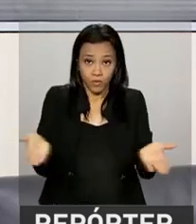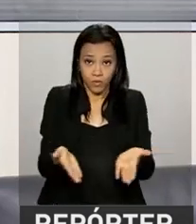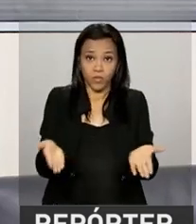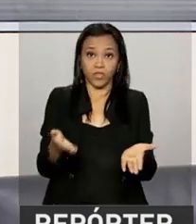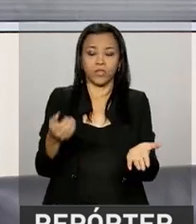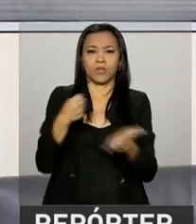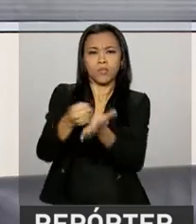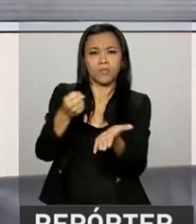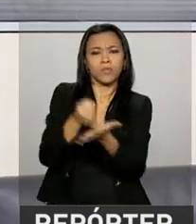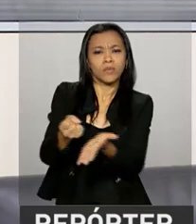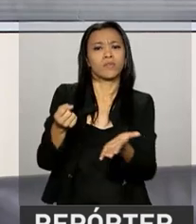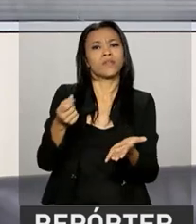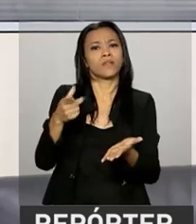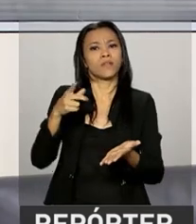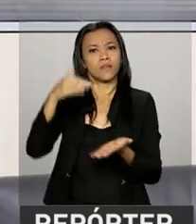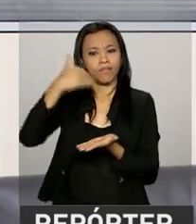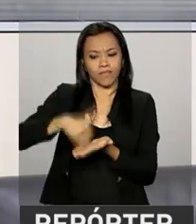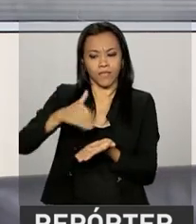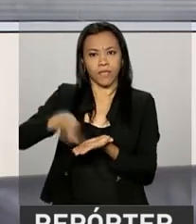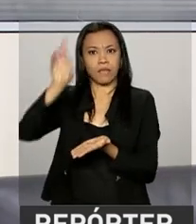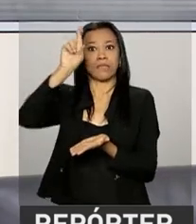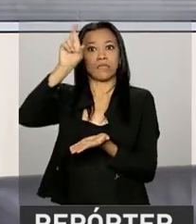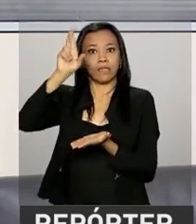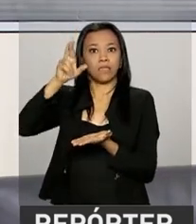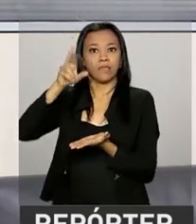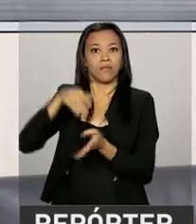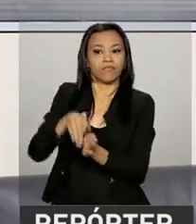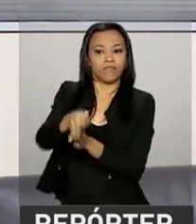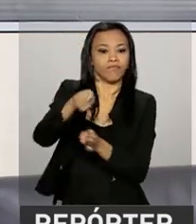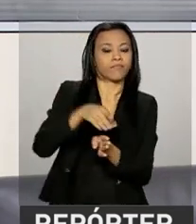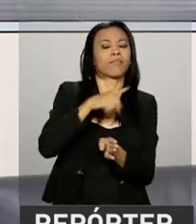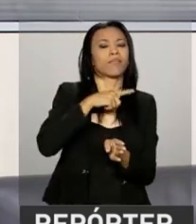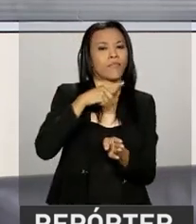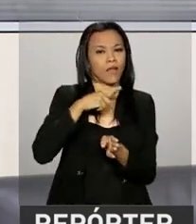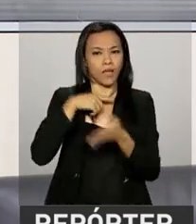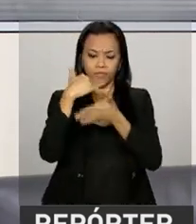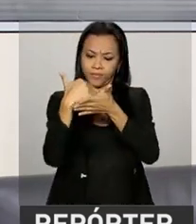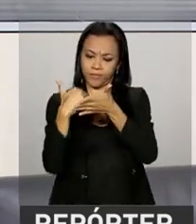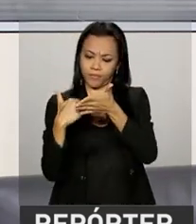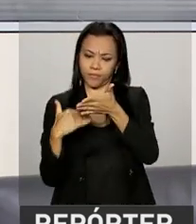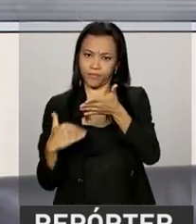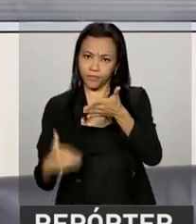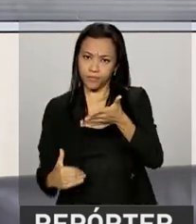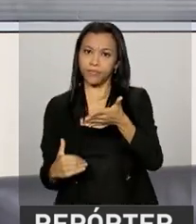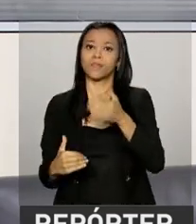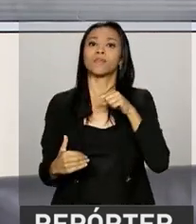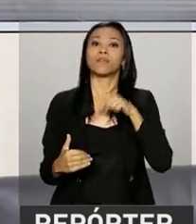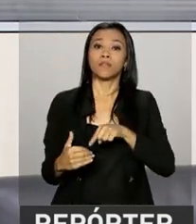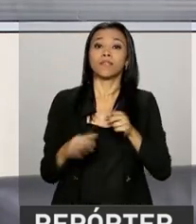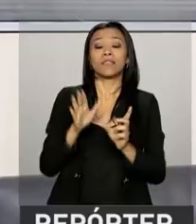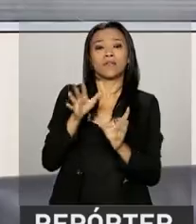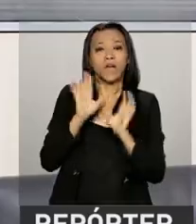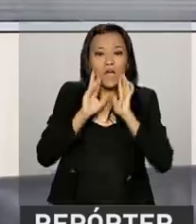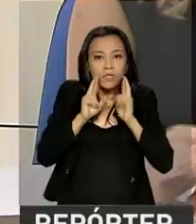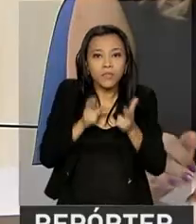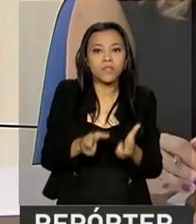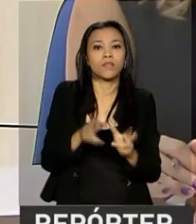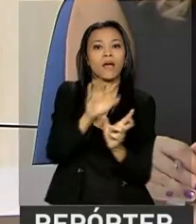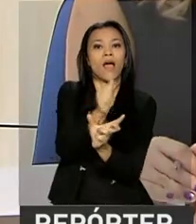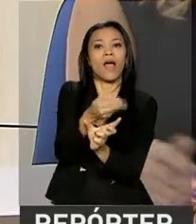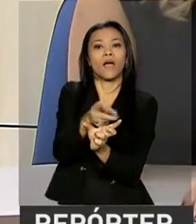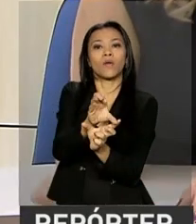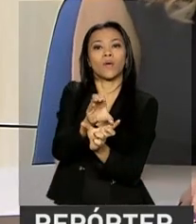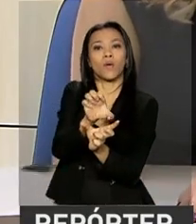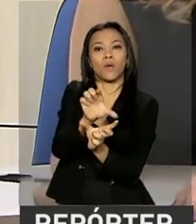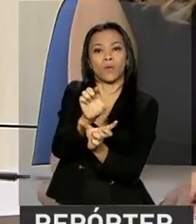assistência técnica que a secretaria está à frente, elas têm a diretriz de produção agroecológica. Com as